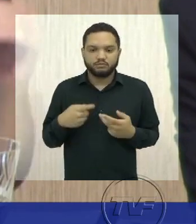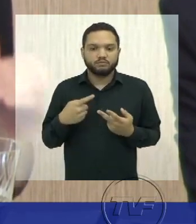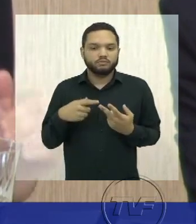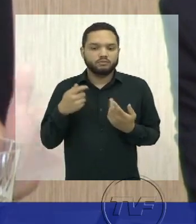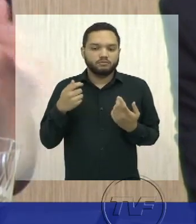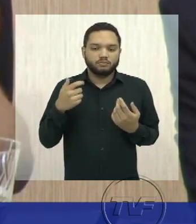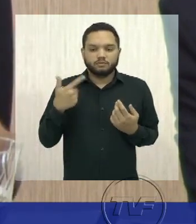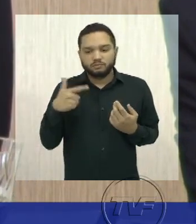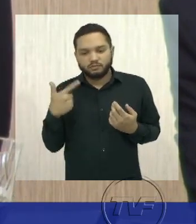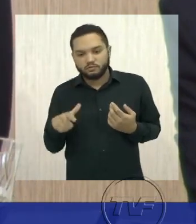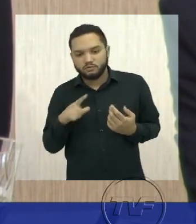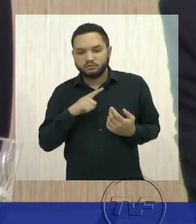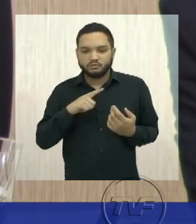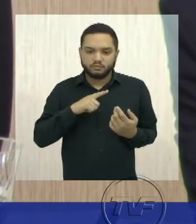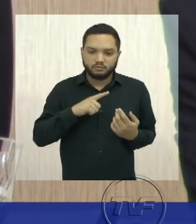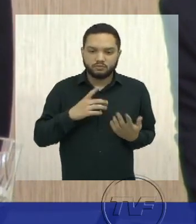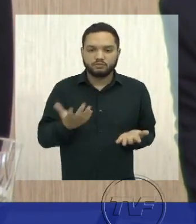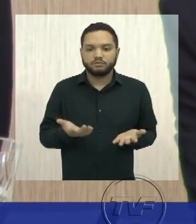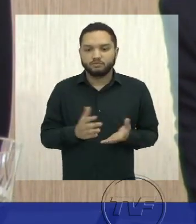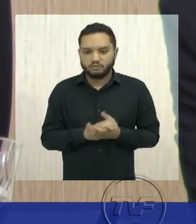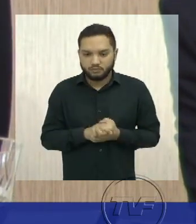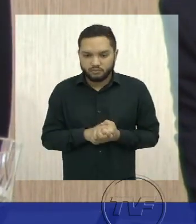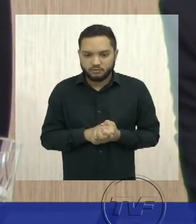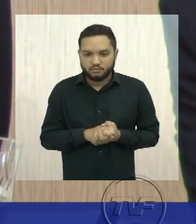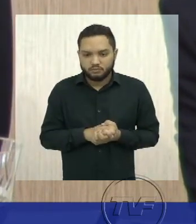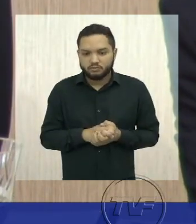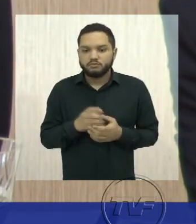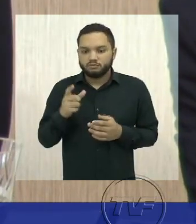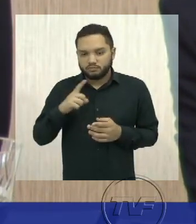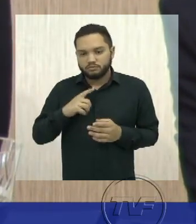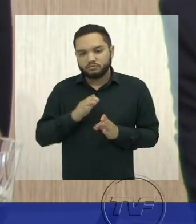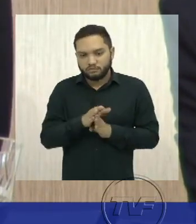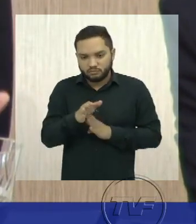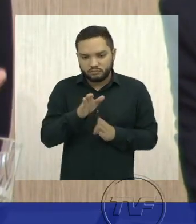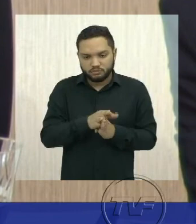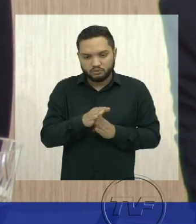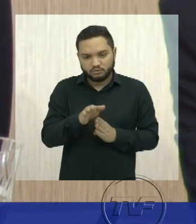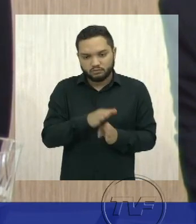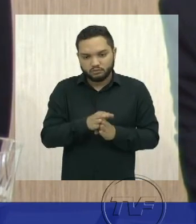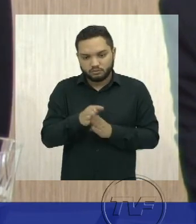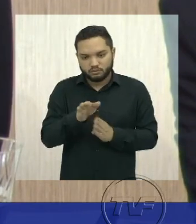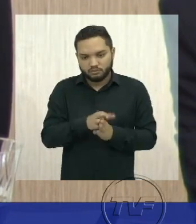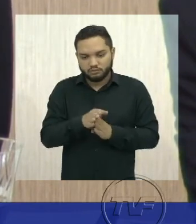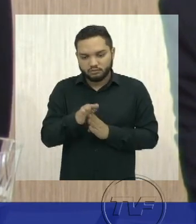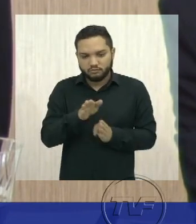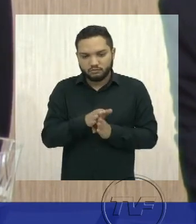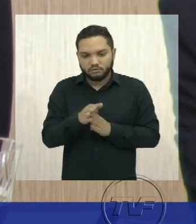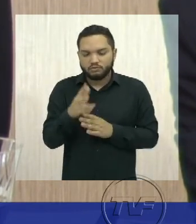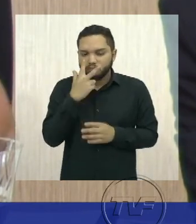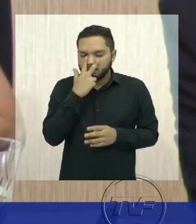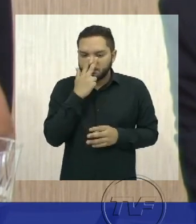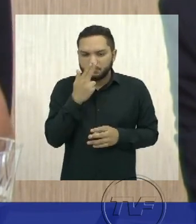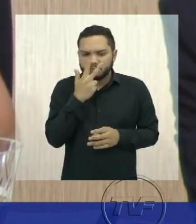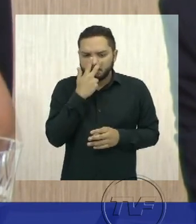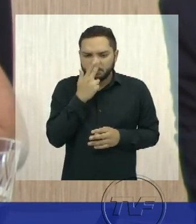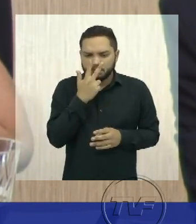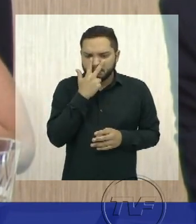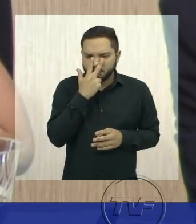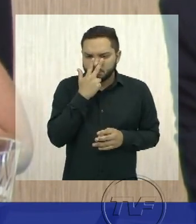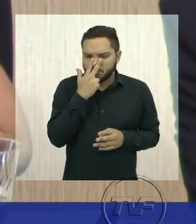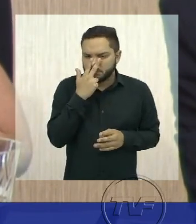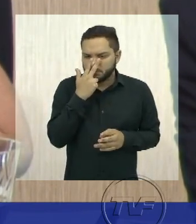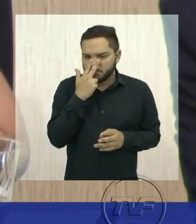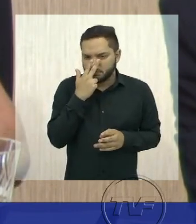que não tem, os que tem. A gente vai orientar, a gente é uma primeira, é como se nós